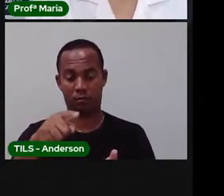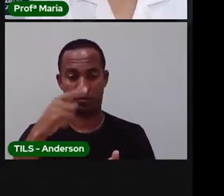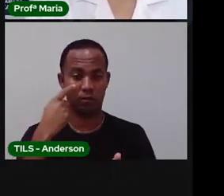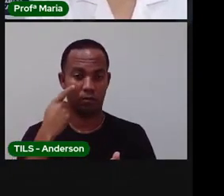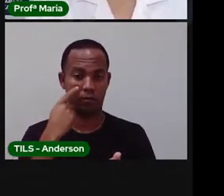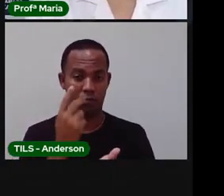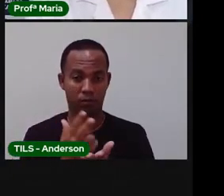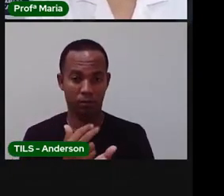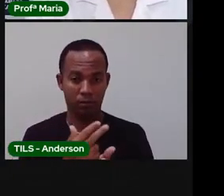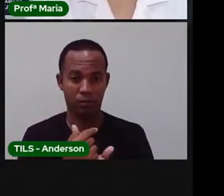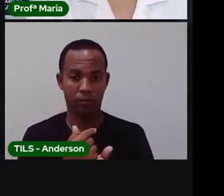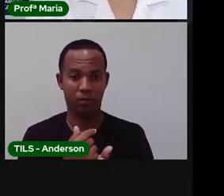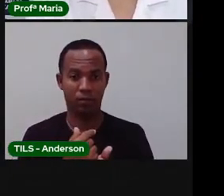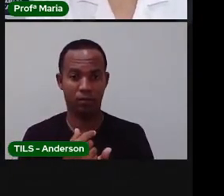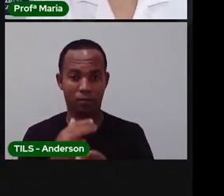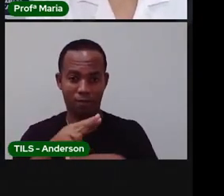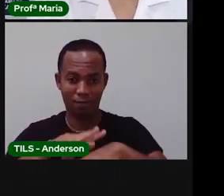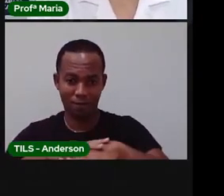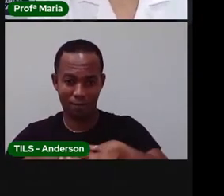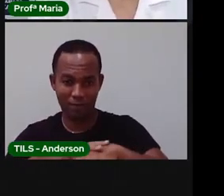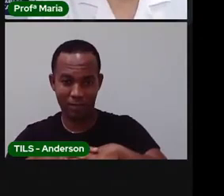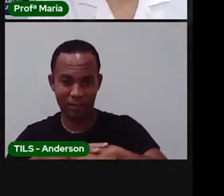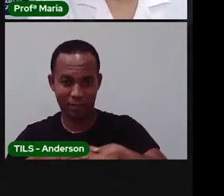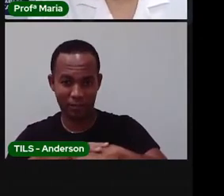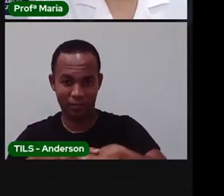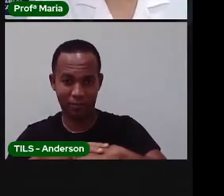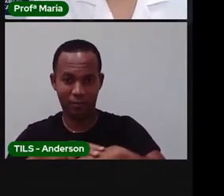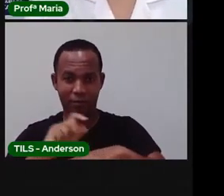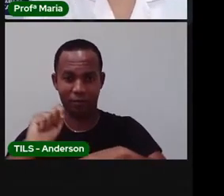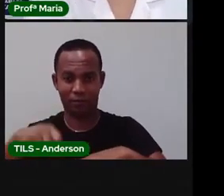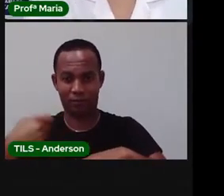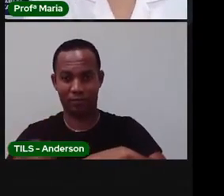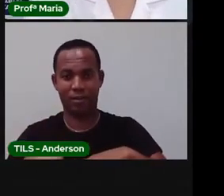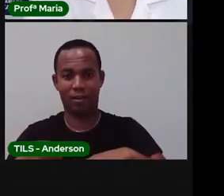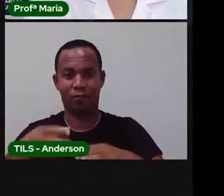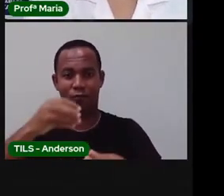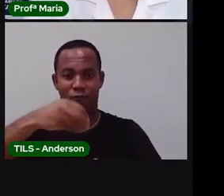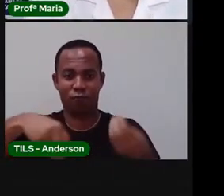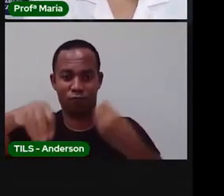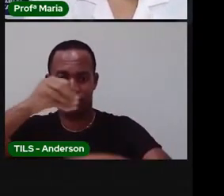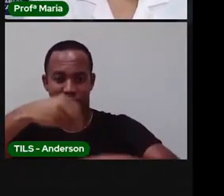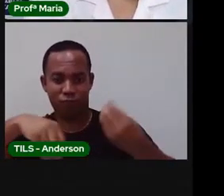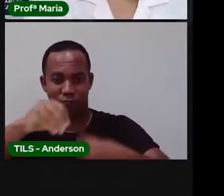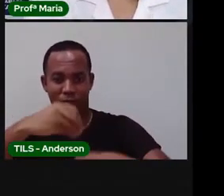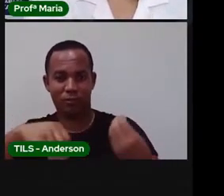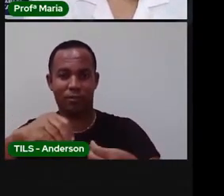Reciclagem. Esse símbolo aqui vem em alguns produtos, em sacolas, em alguns produtos